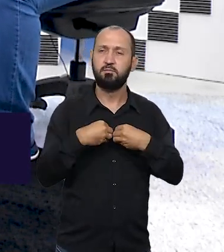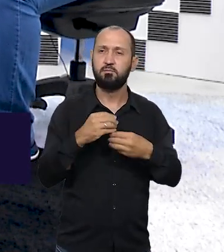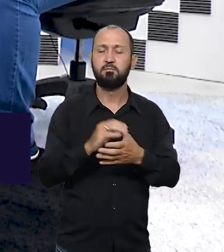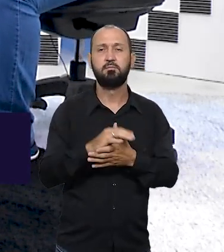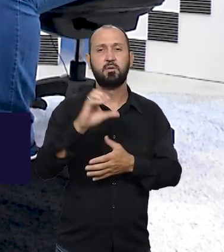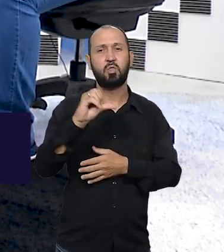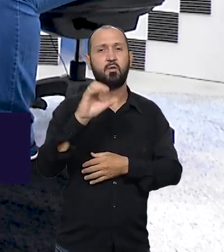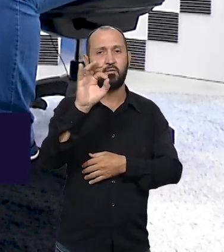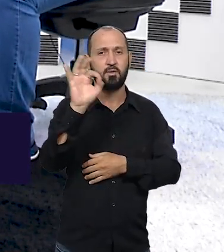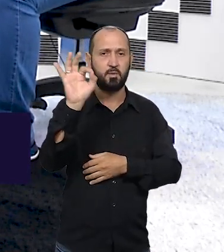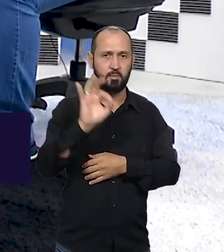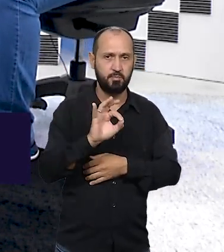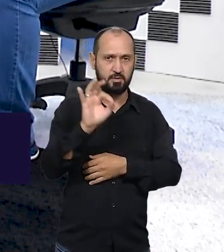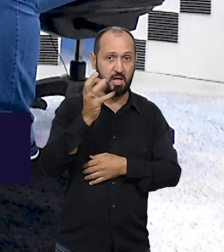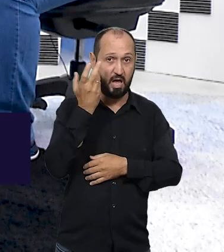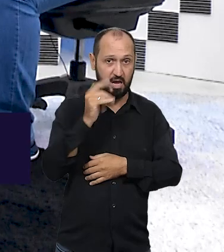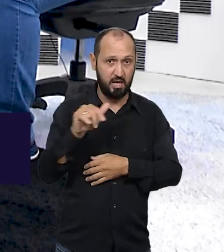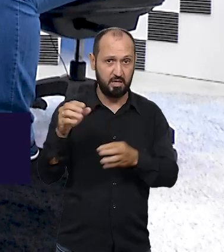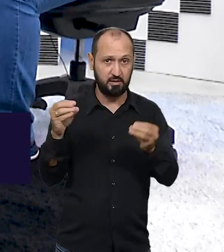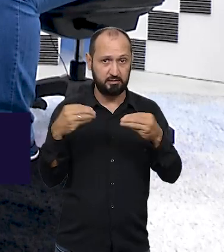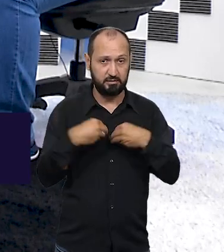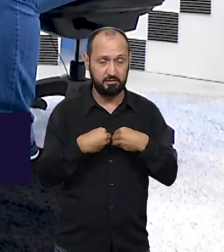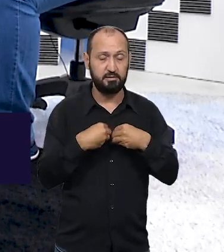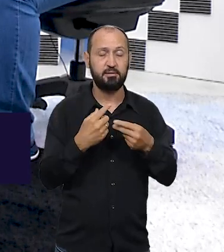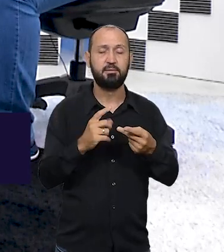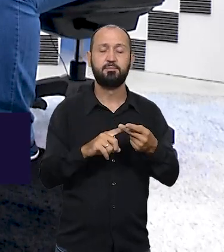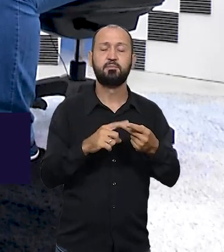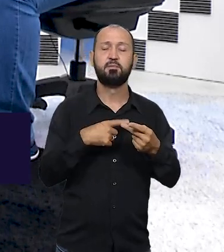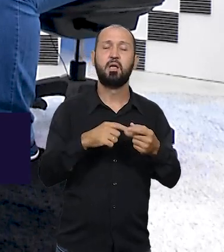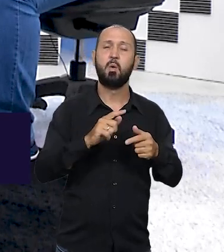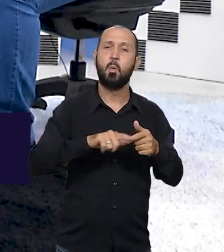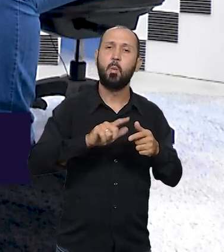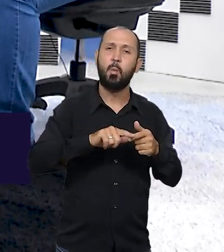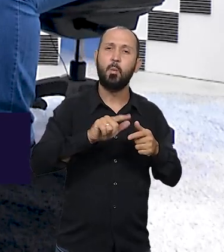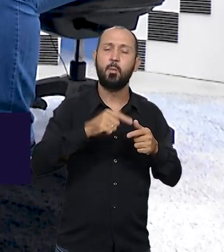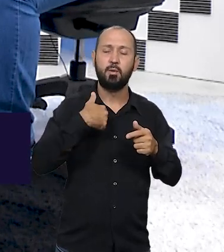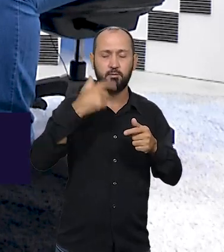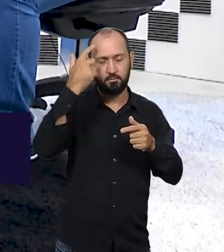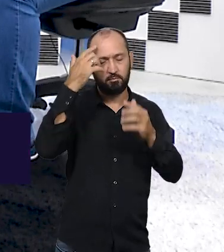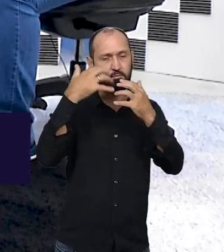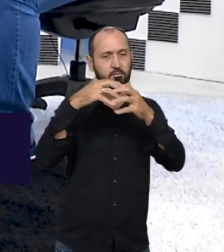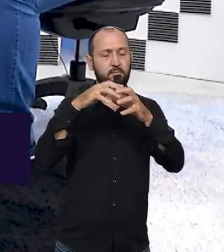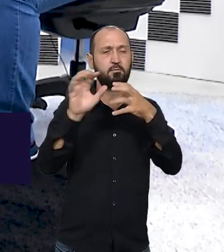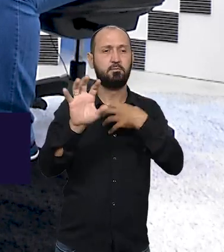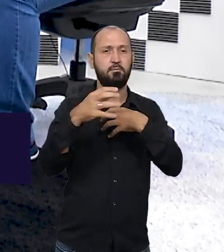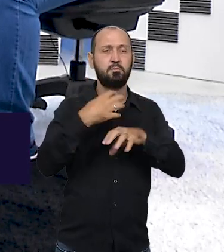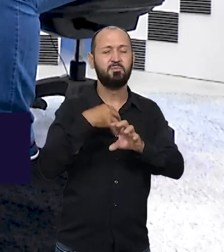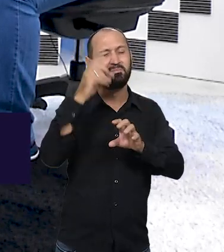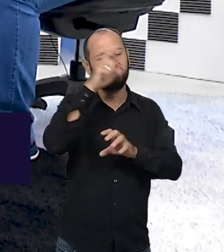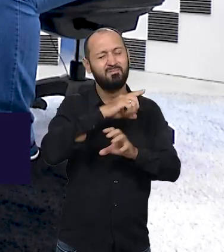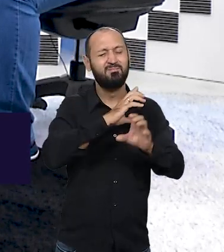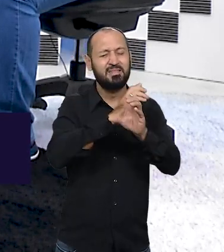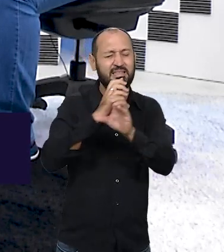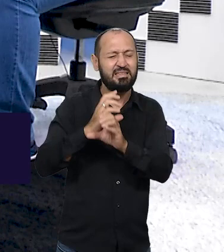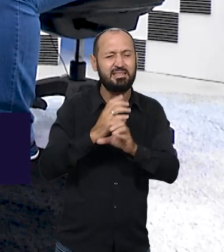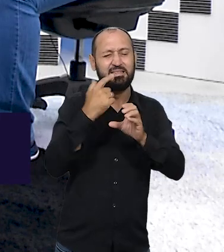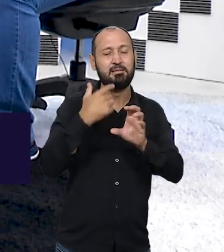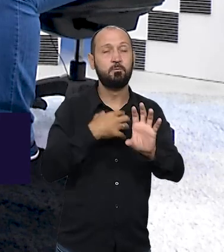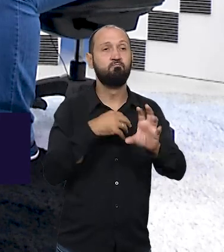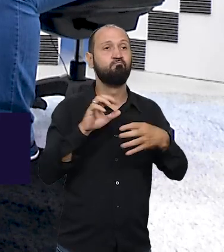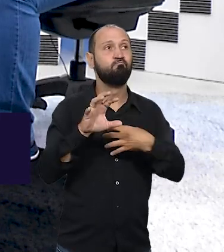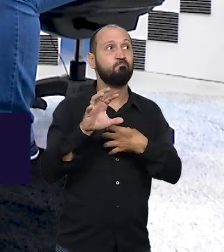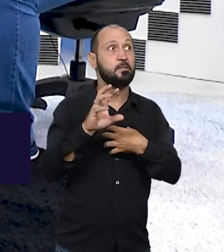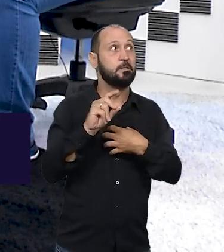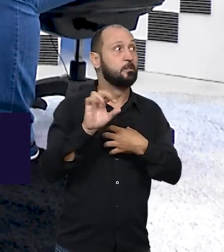autismo? 90% das crianças com autismo, ela tem, né, um transtorno do processamento sensorial. Ele tem uma dificuldade nessa